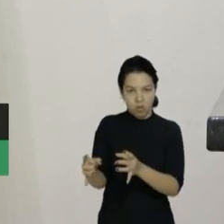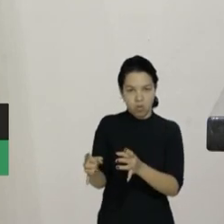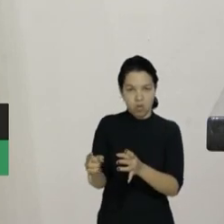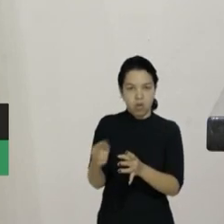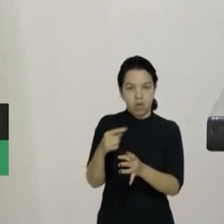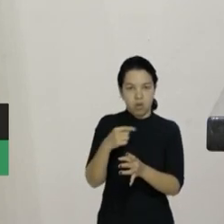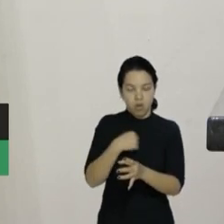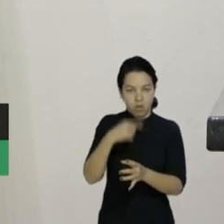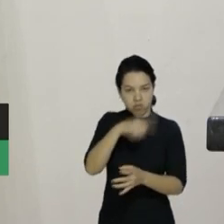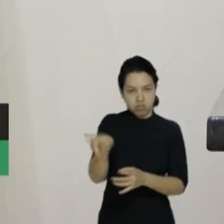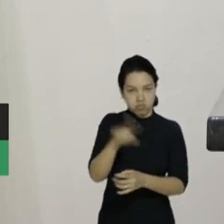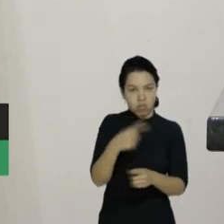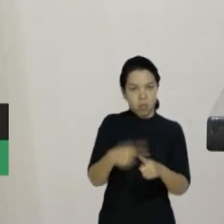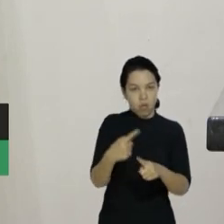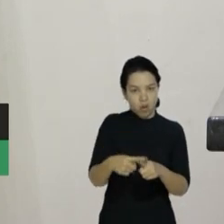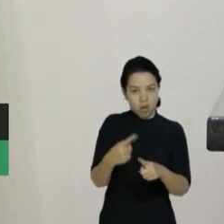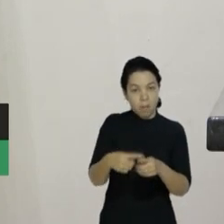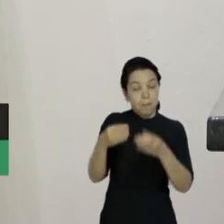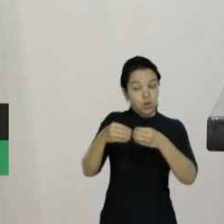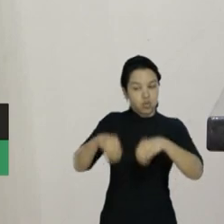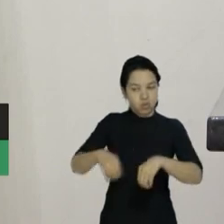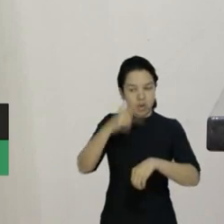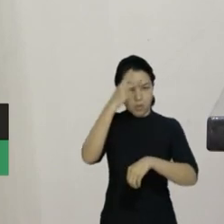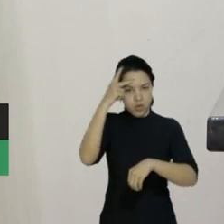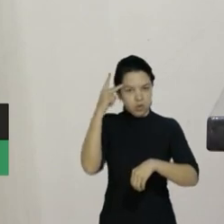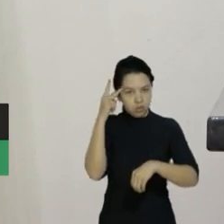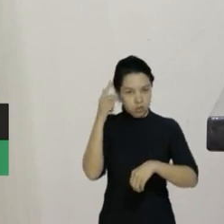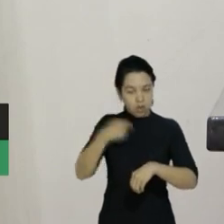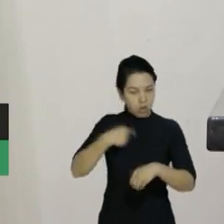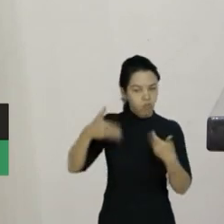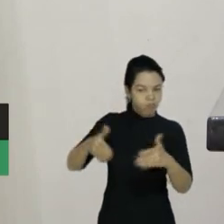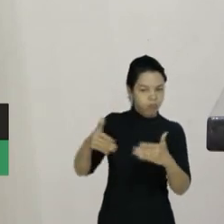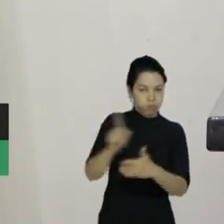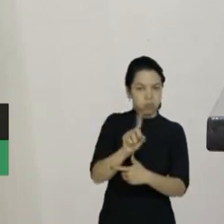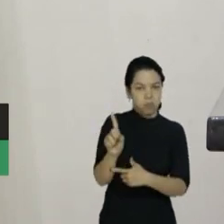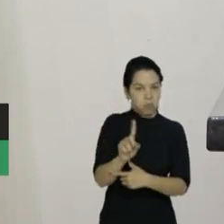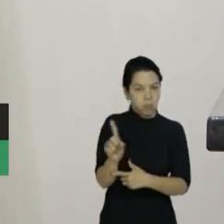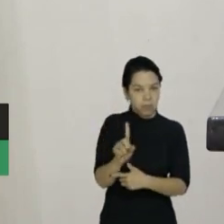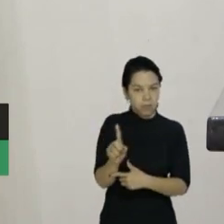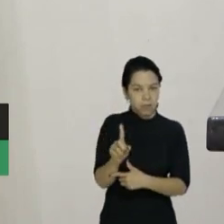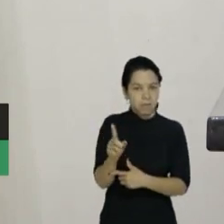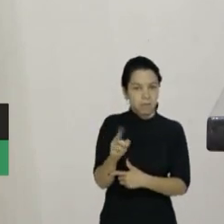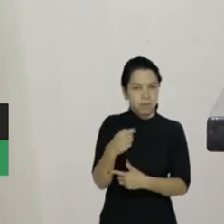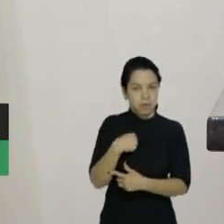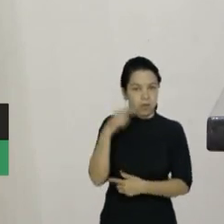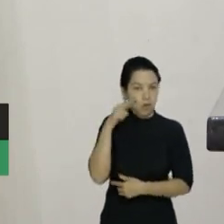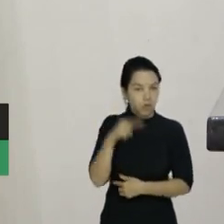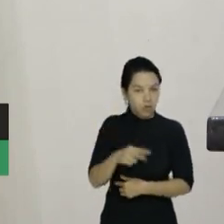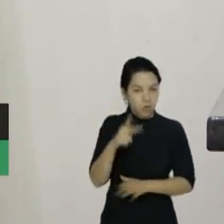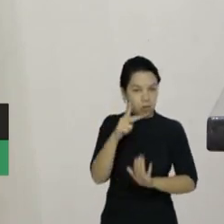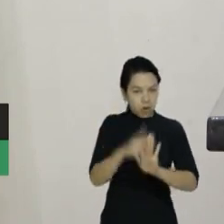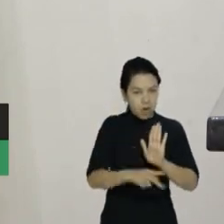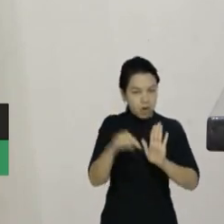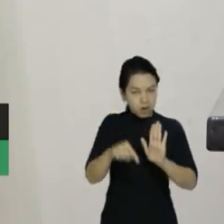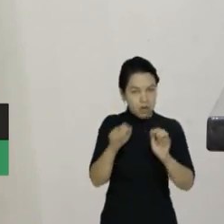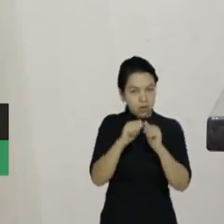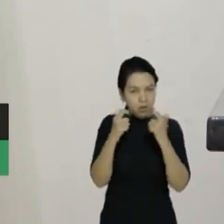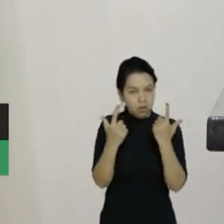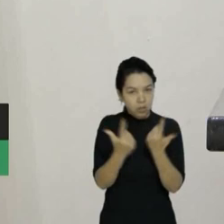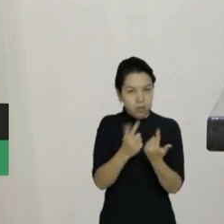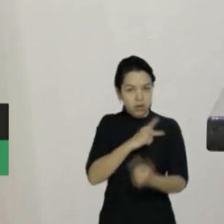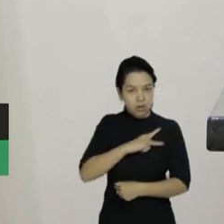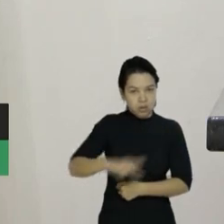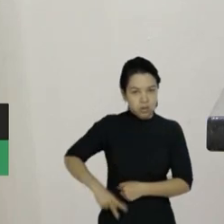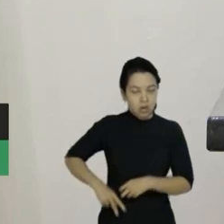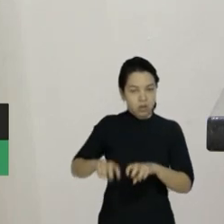pessoas e muitos, e eu não me verguei. Quando eu vi um projeto da Assembleia aqui, se eu não me engano, senhor presidente da mesa,